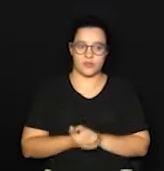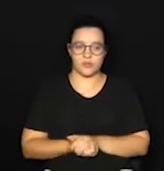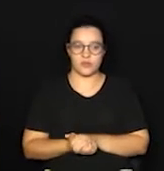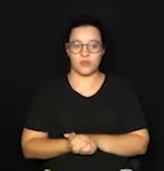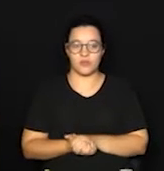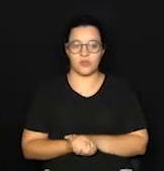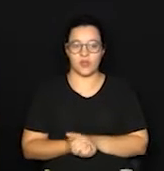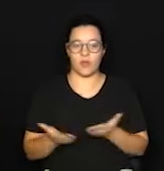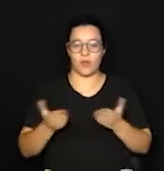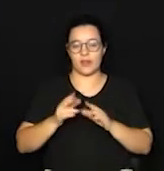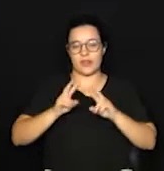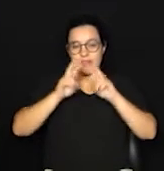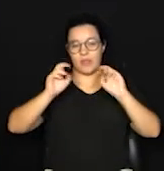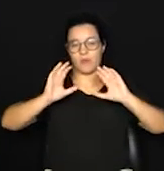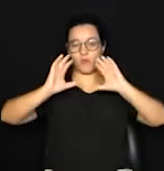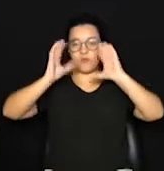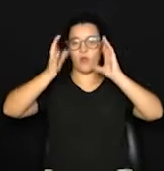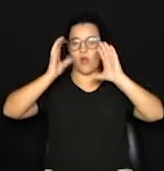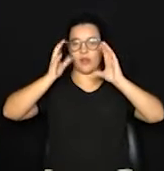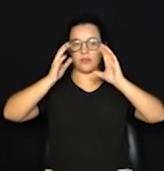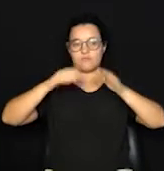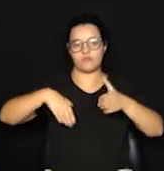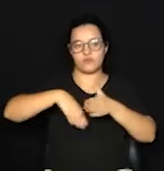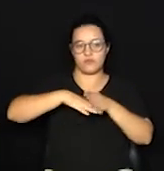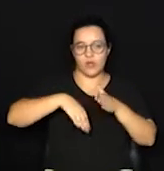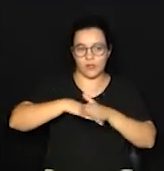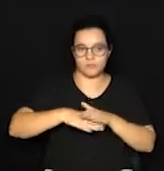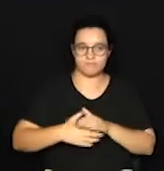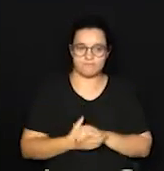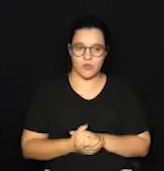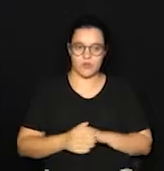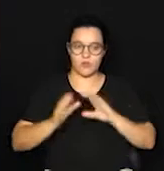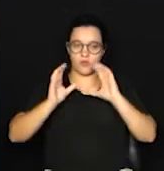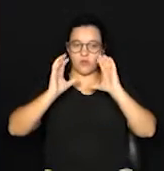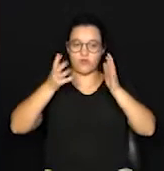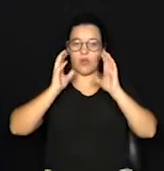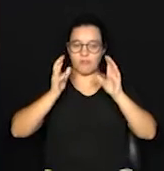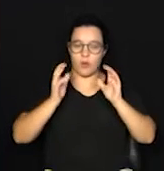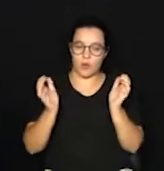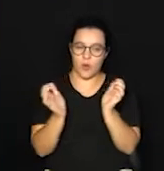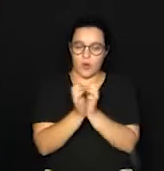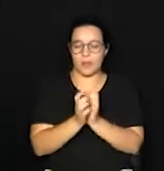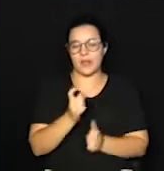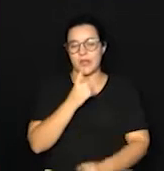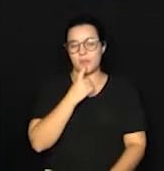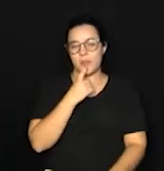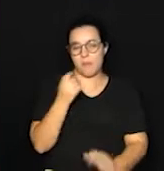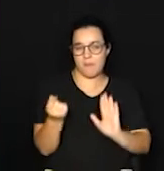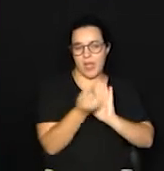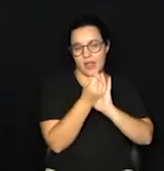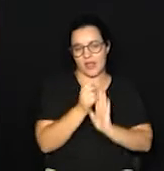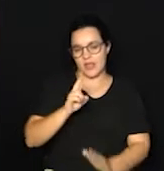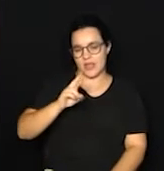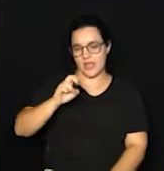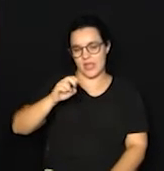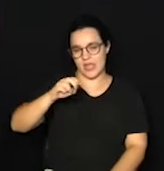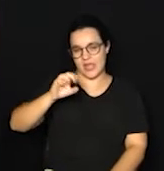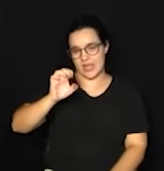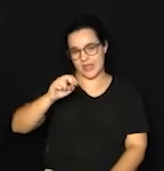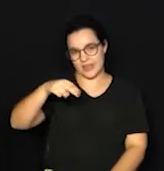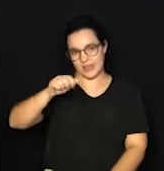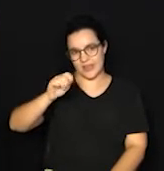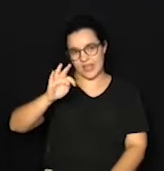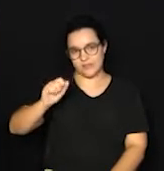pouquinho do voleibol e do futebol. Vôlei primeiro, a equipe Renata aqui de Campinas, né, no vôlei masculino. Ontem teve a